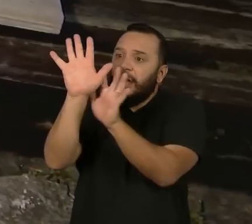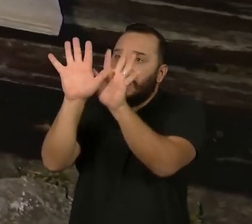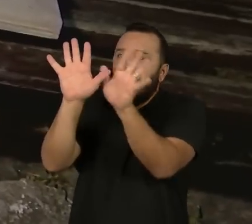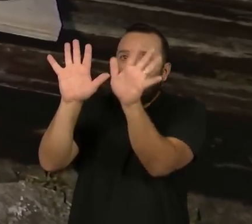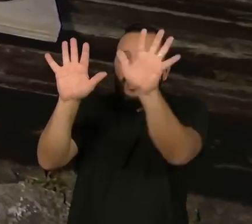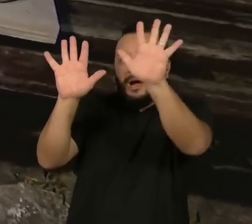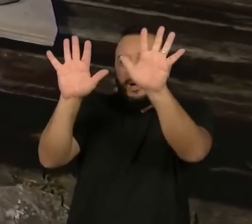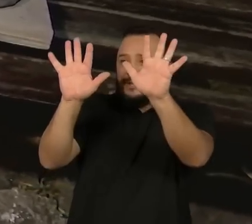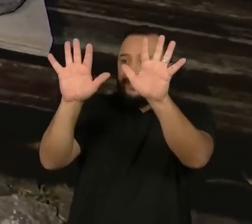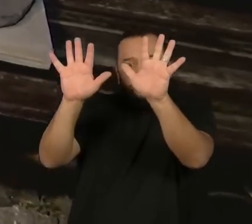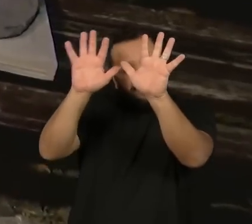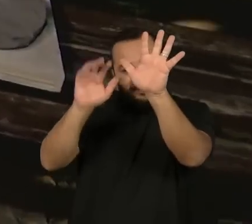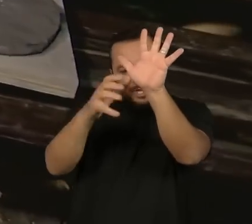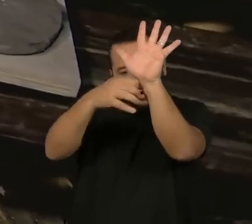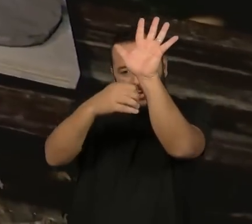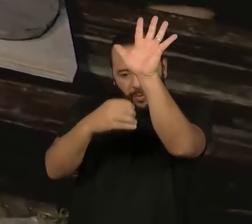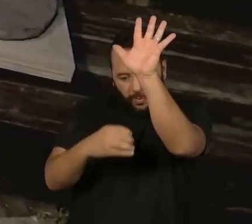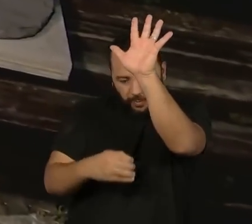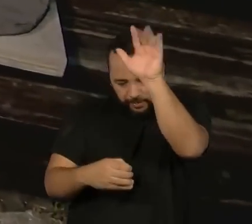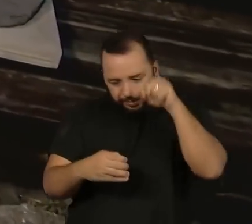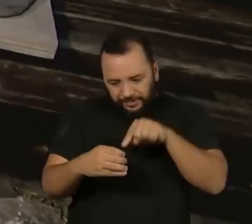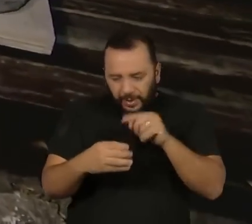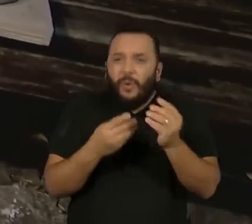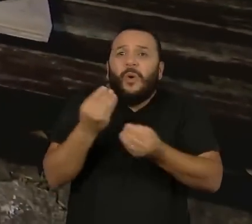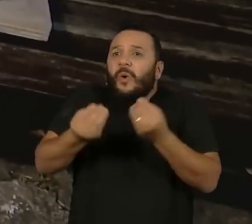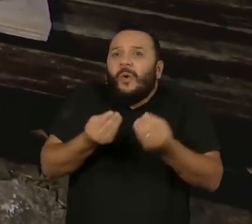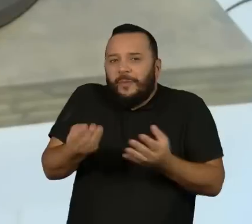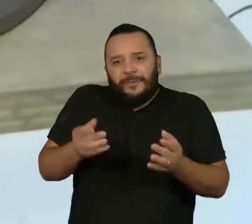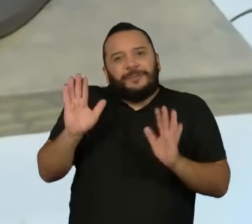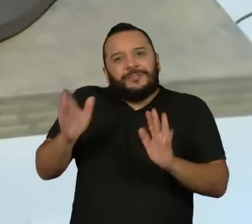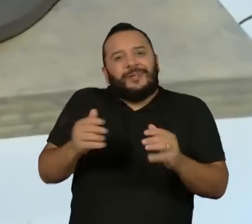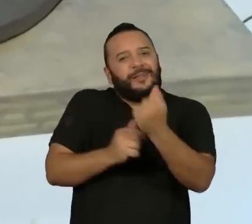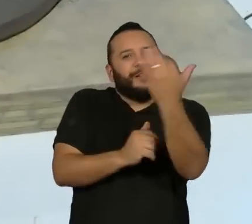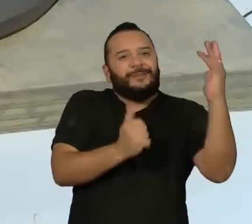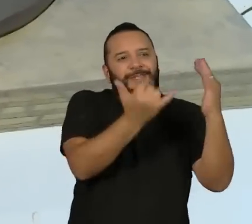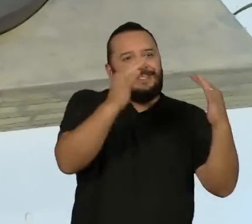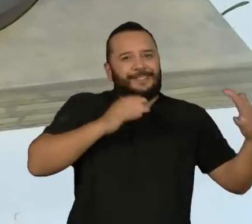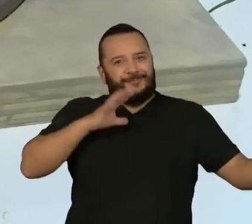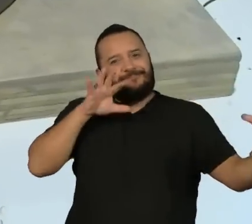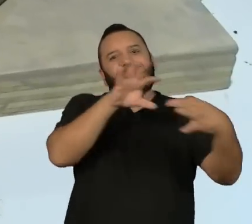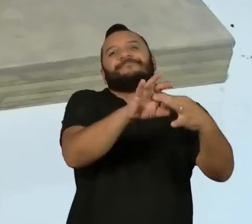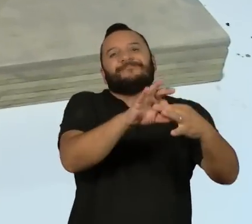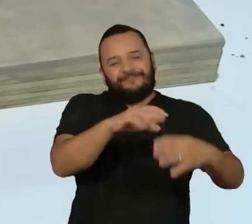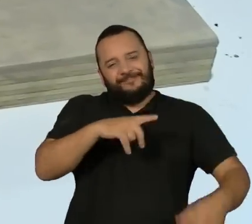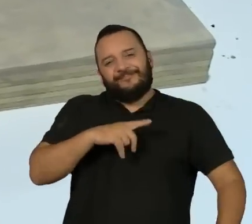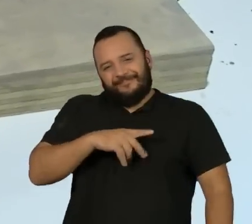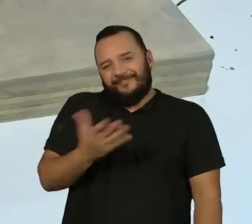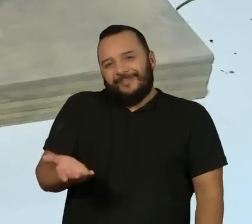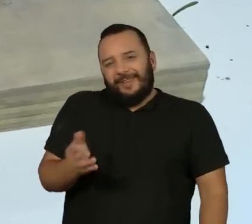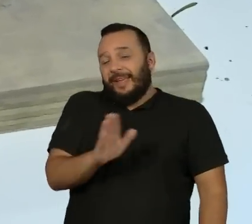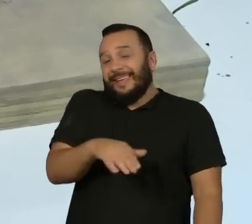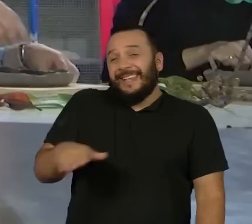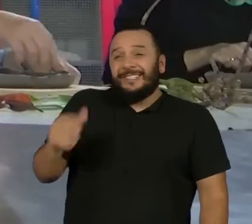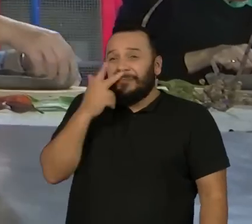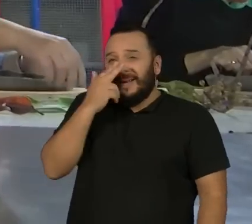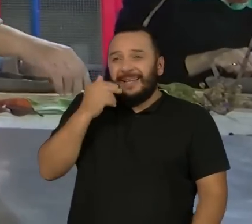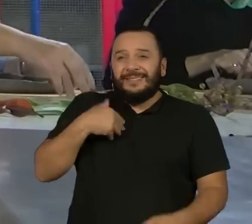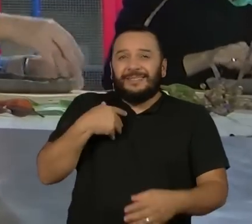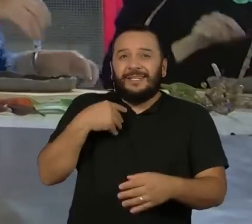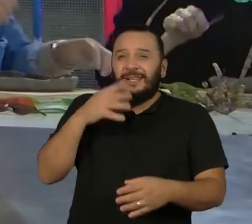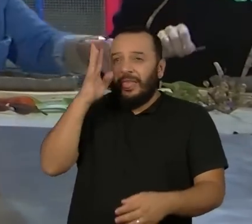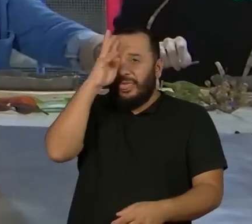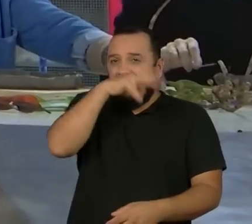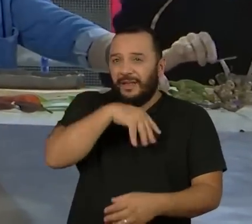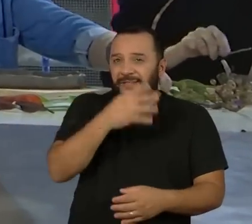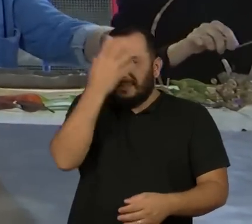tronco daquela árvore, que é esse momento delas se conectar com a natureza, que é tão importante, e as crianças estão perdendo isso, né? Estão perdendo esse momento de